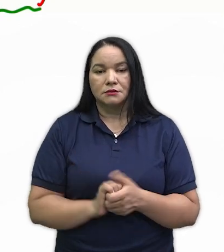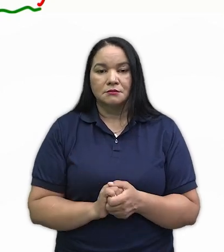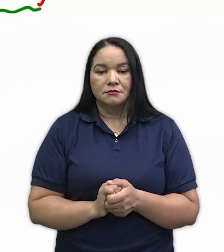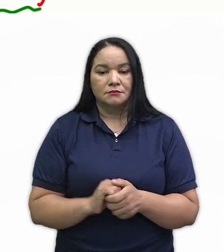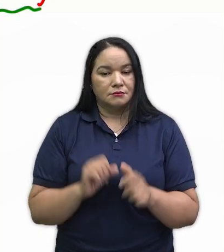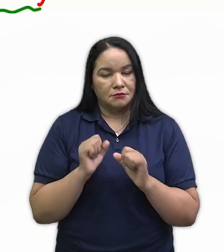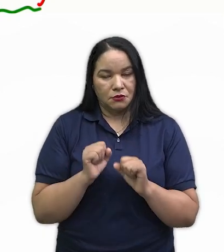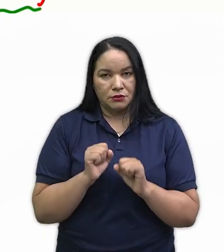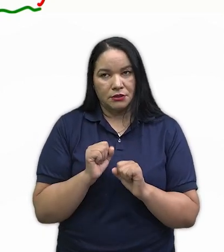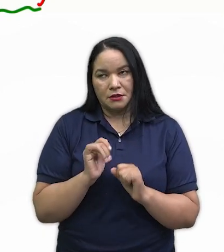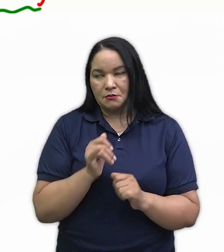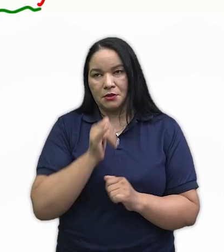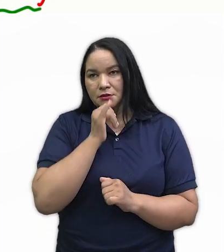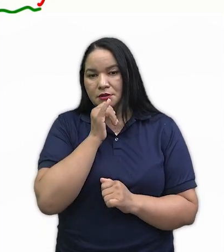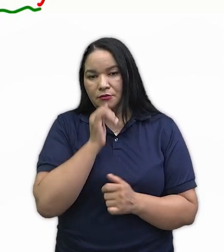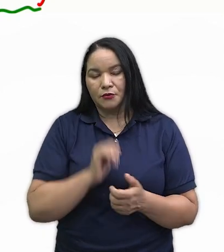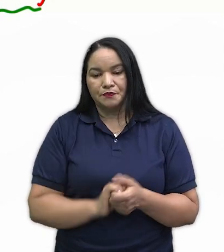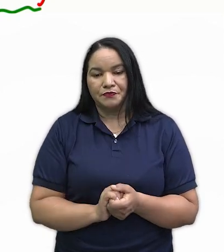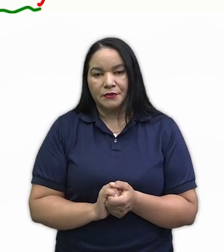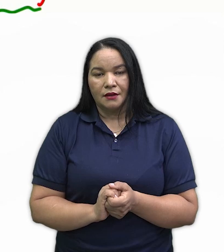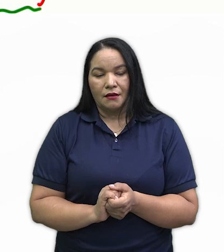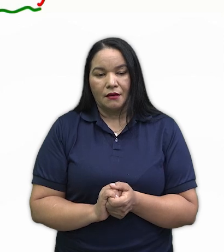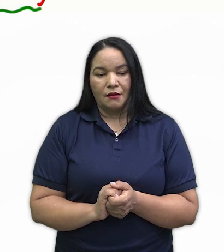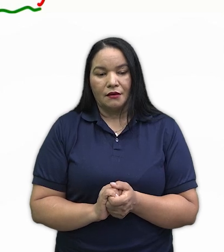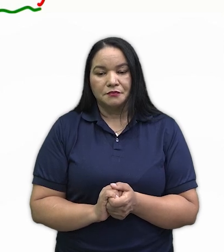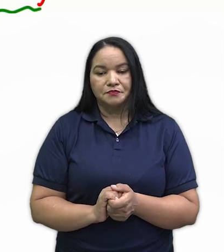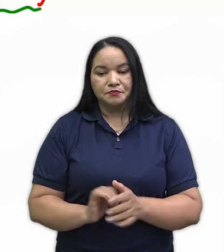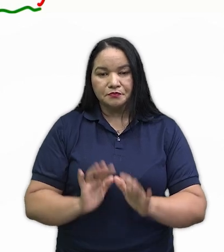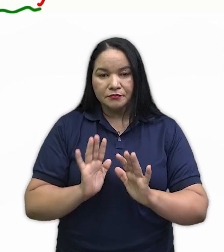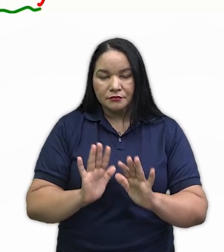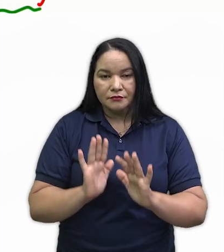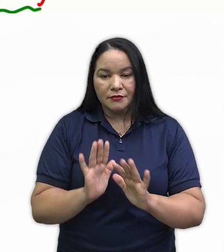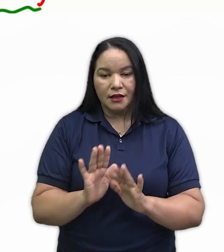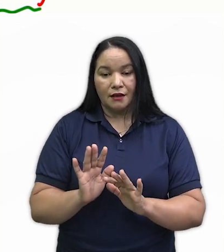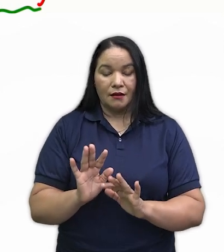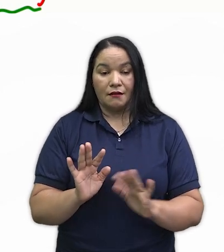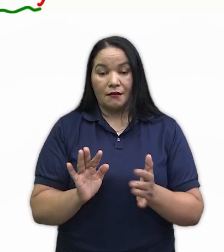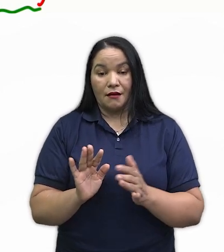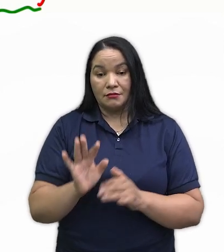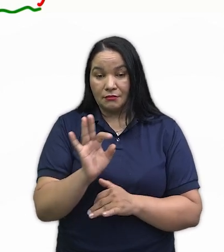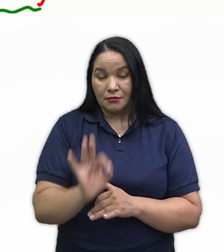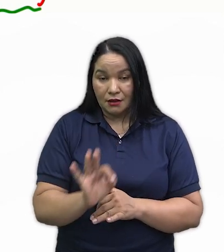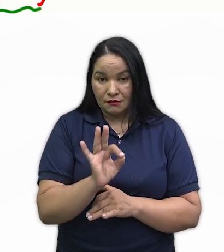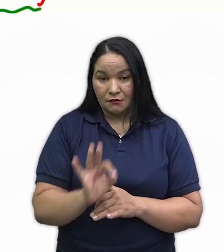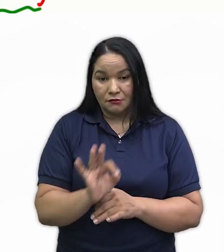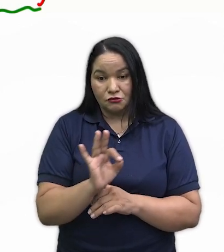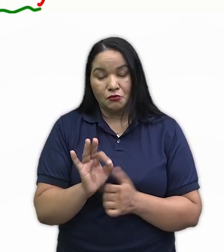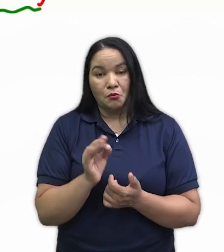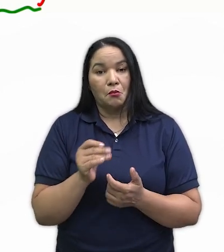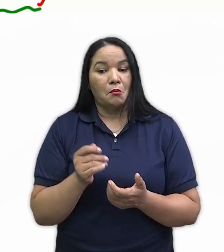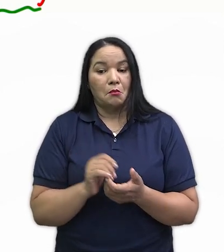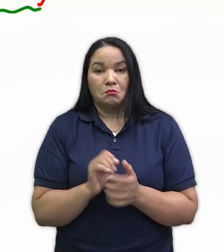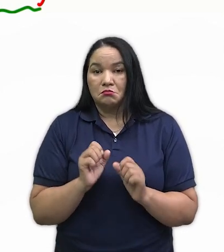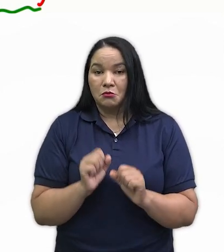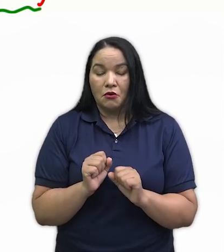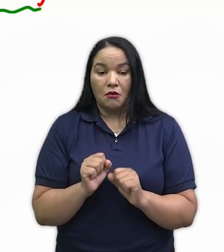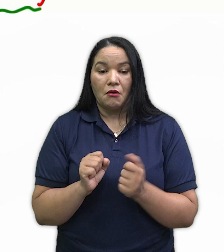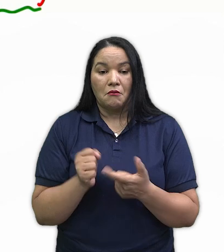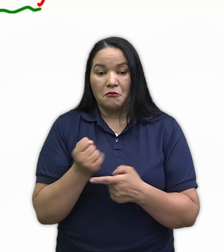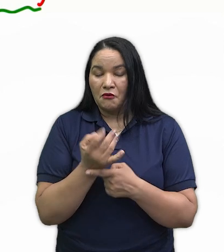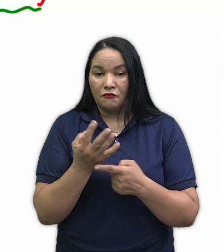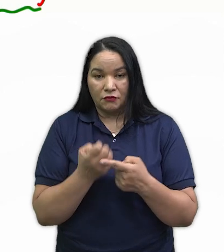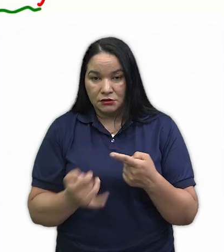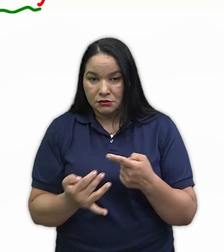eu poderia, de repente, deixar essa taxa que está em porcentagem, deixá-la em forma de